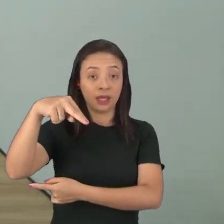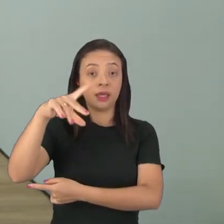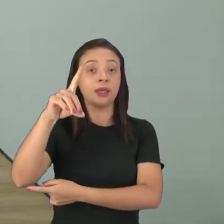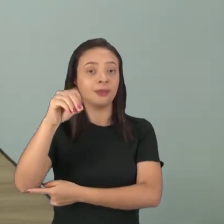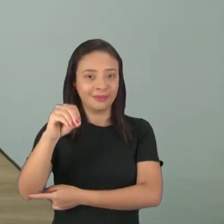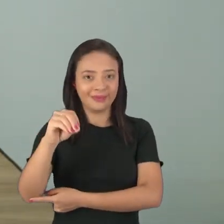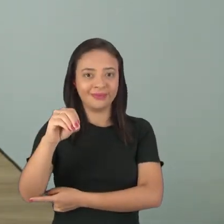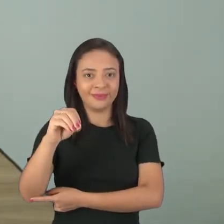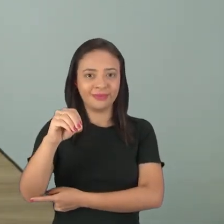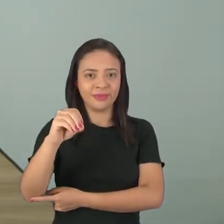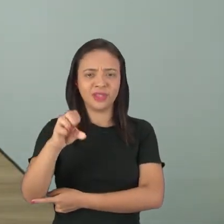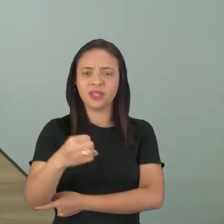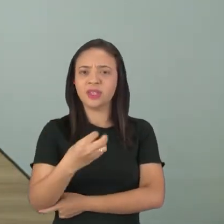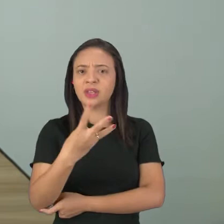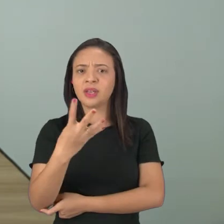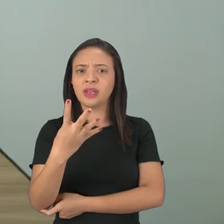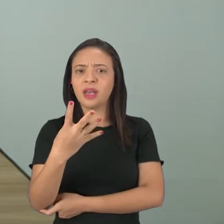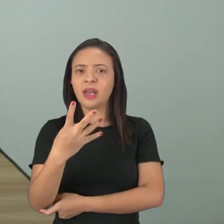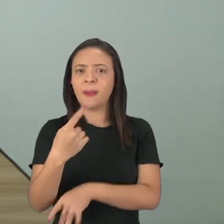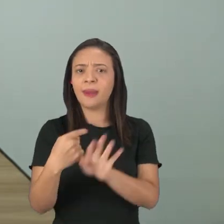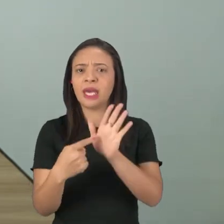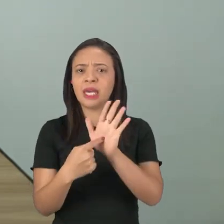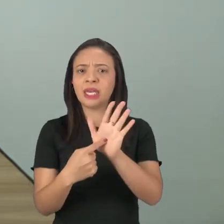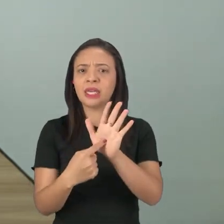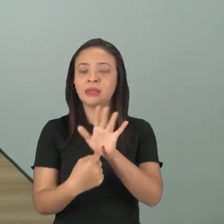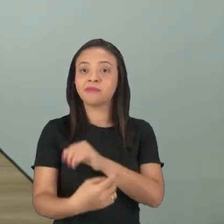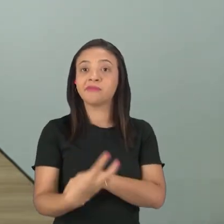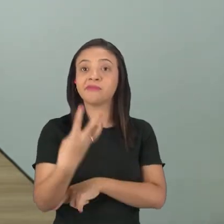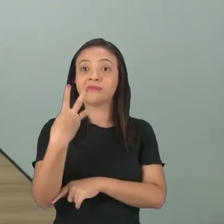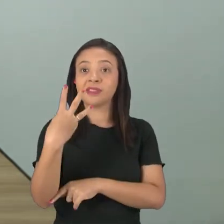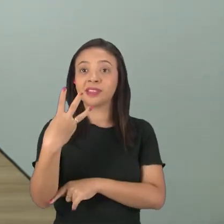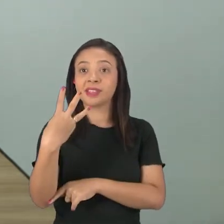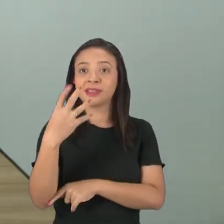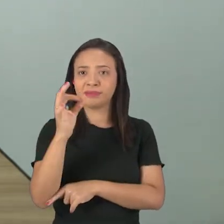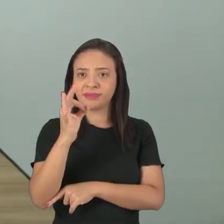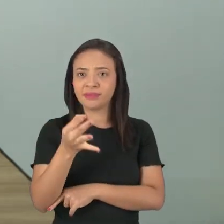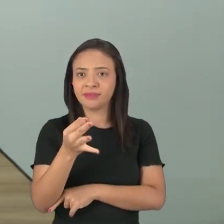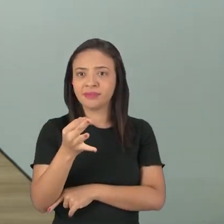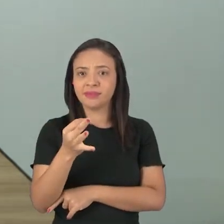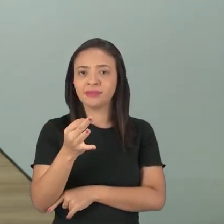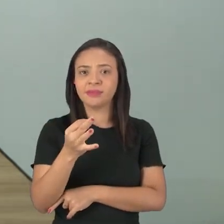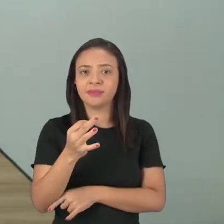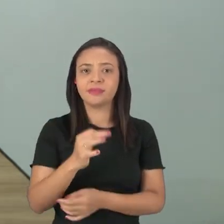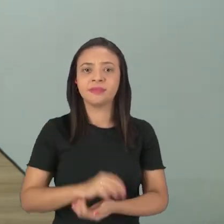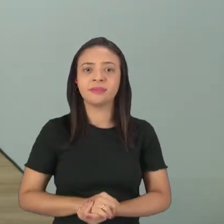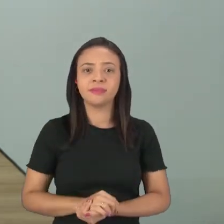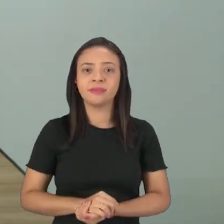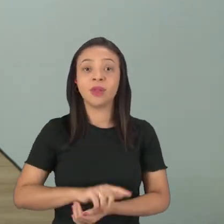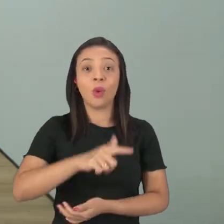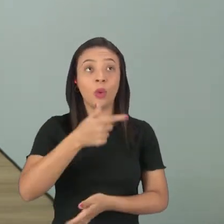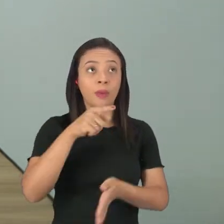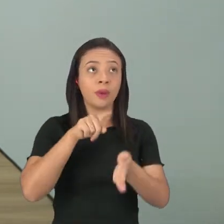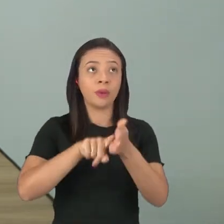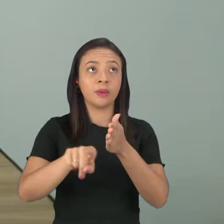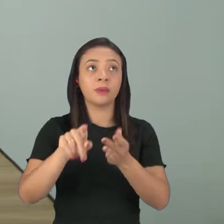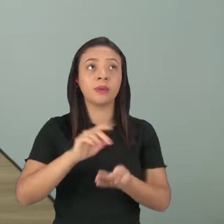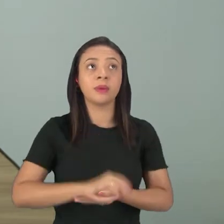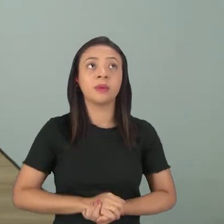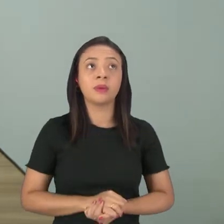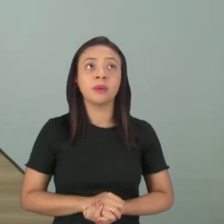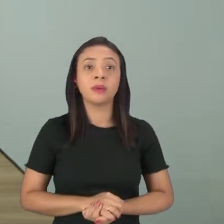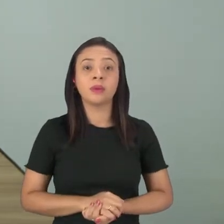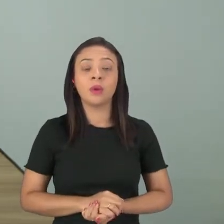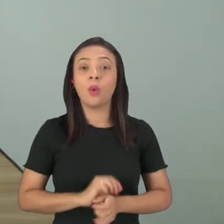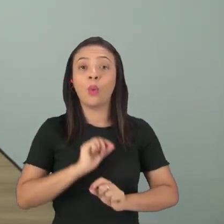cantando quantas vezes nós abrimos a boca três vezes certo vamos a próxima pergunta bom